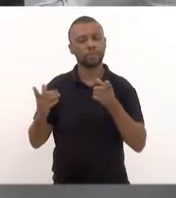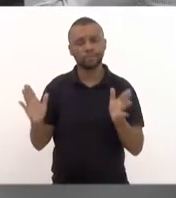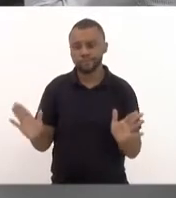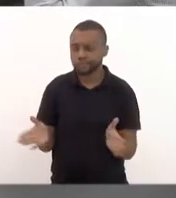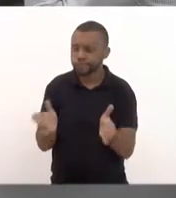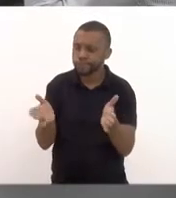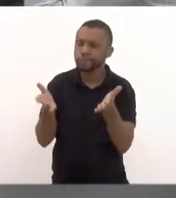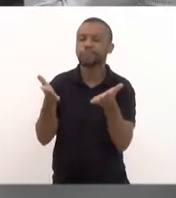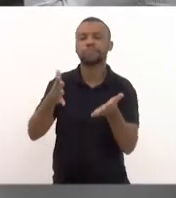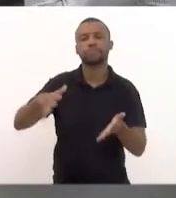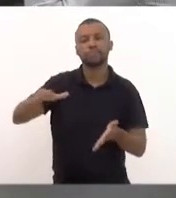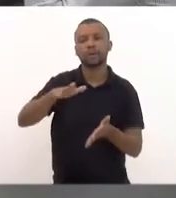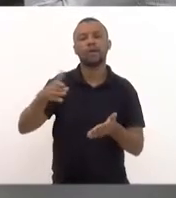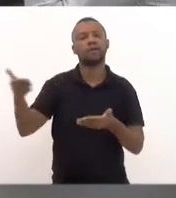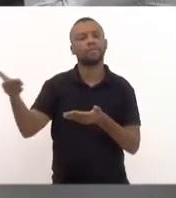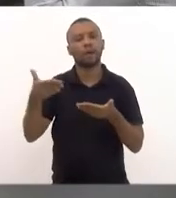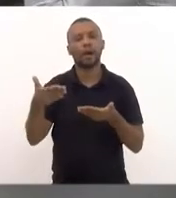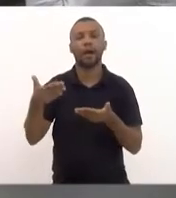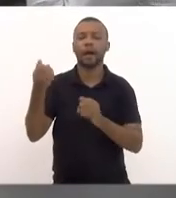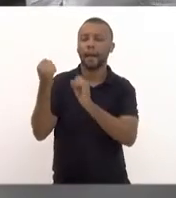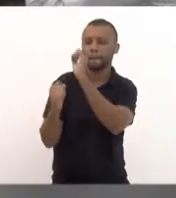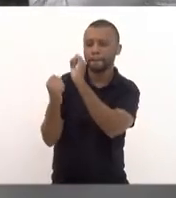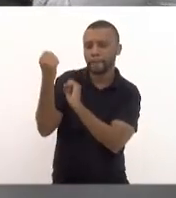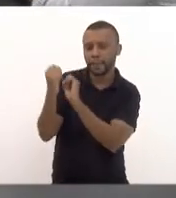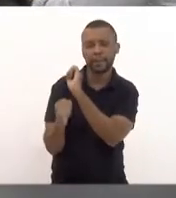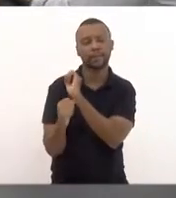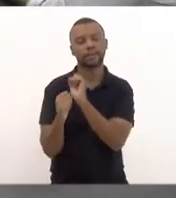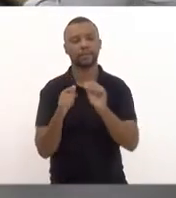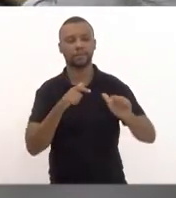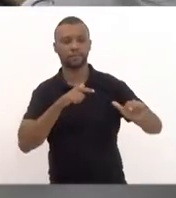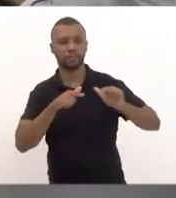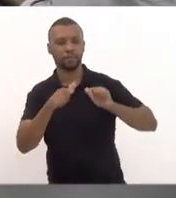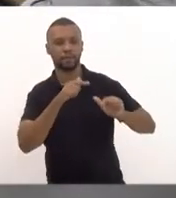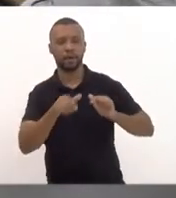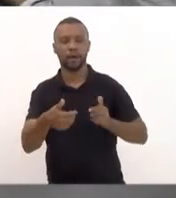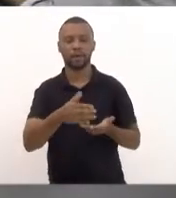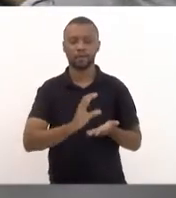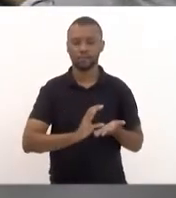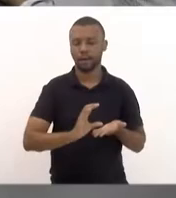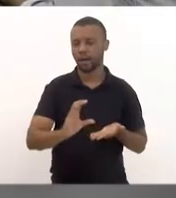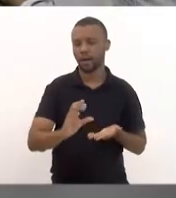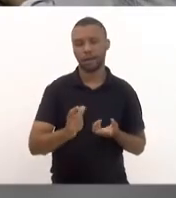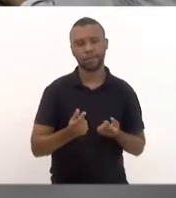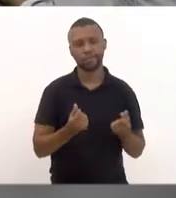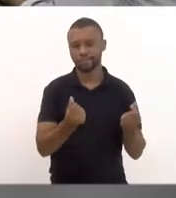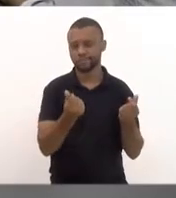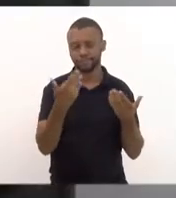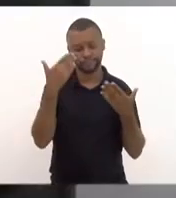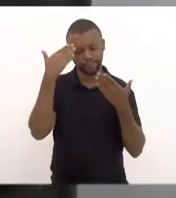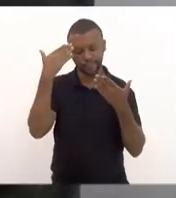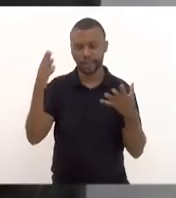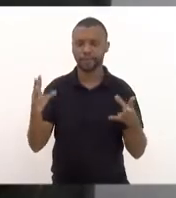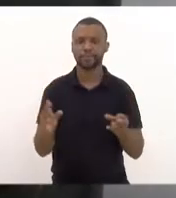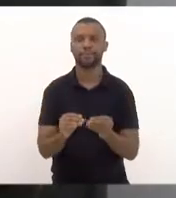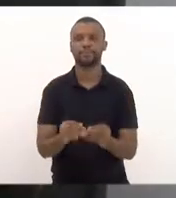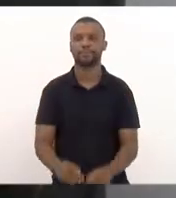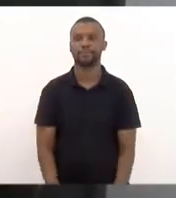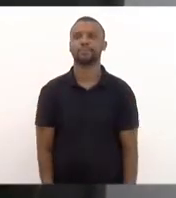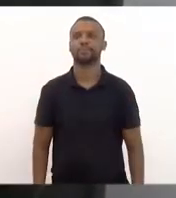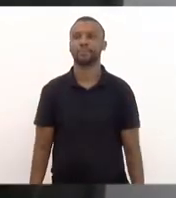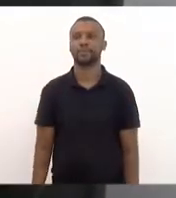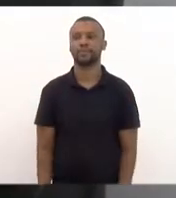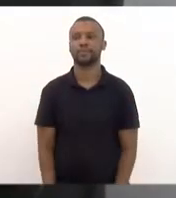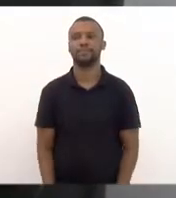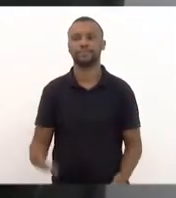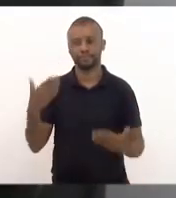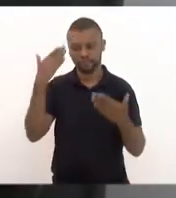poder trazer empresas, emprego, renda, enfim. Obrigado, deputado. Obrigado, secretário Leandro Guimarães. Nós